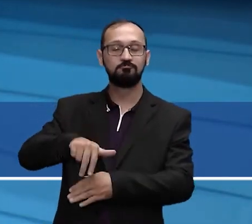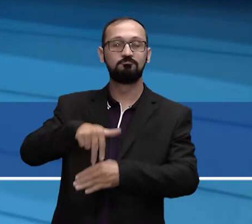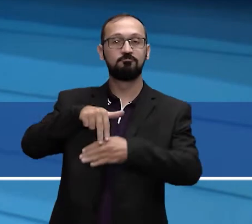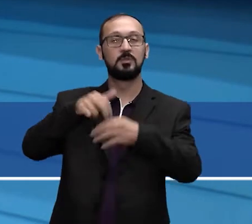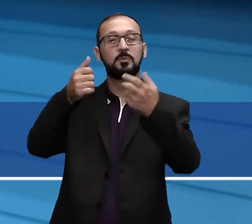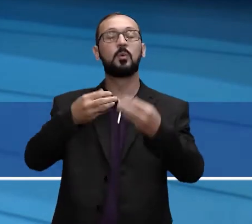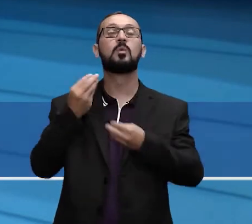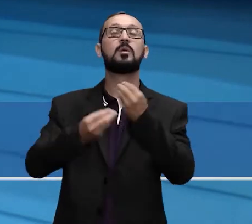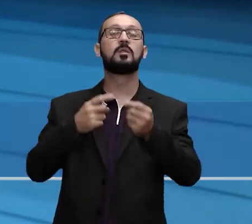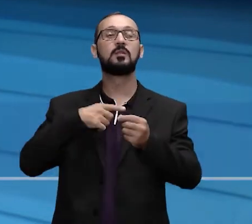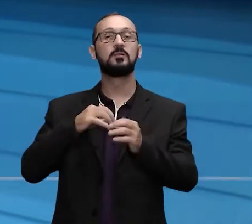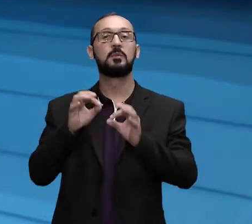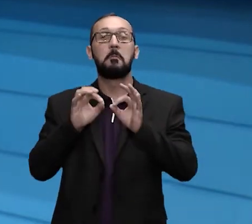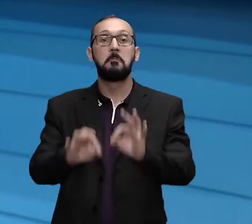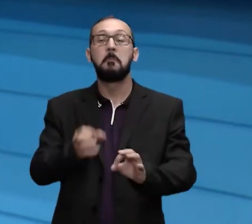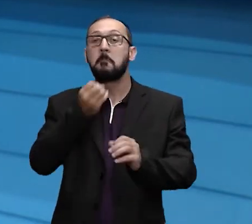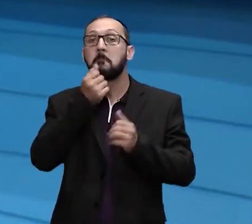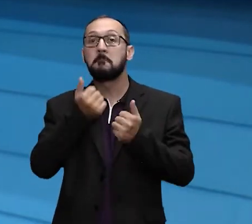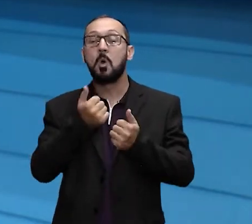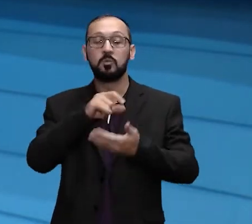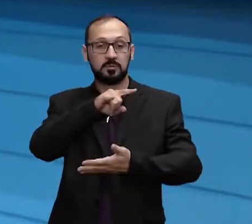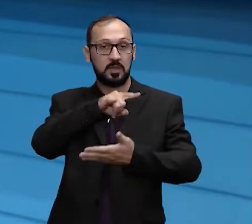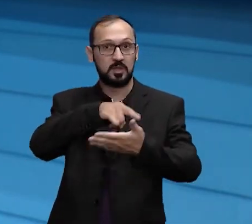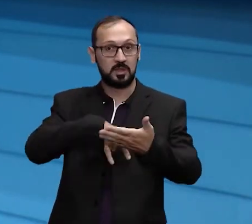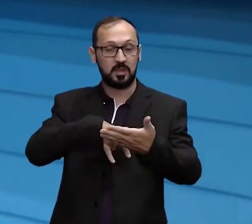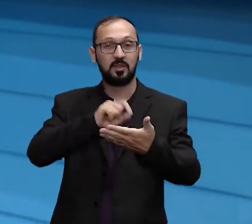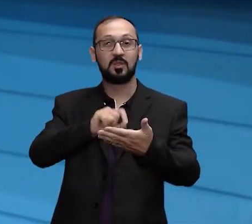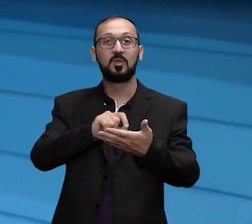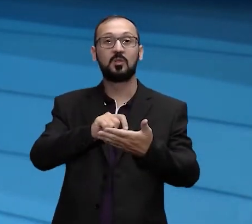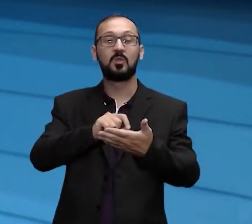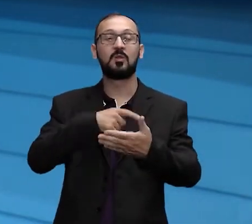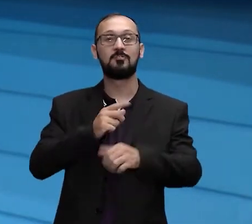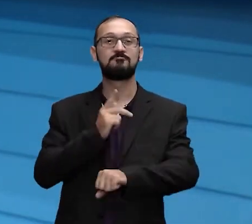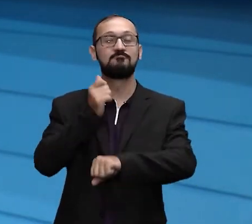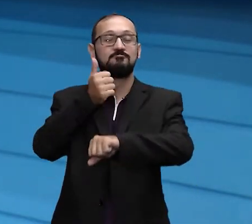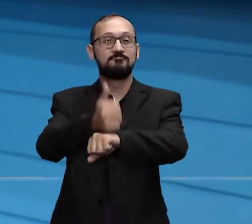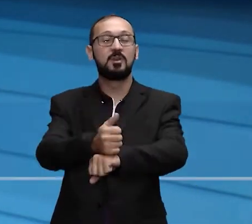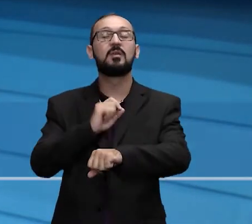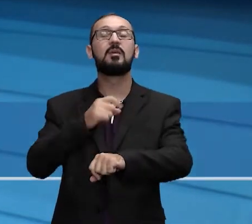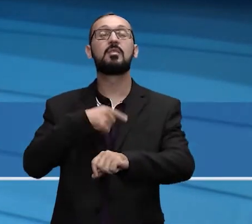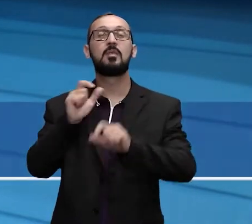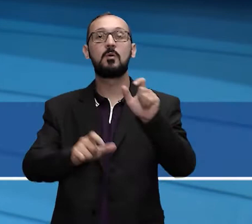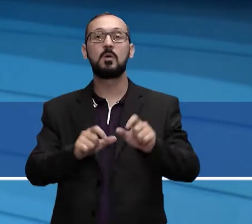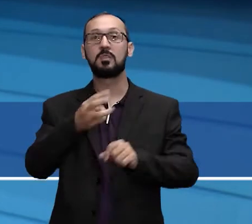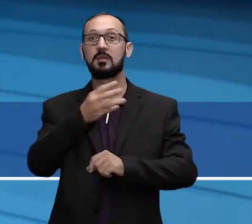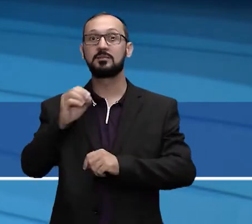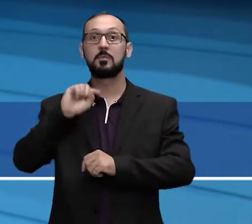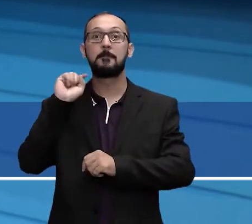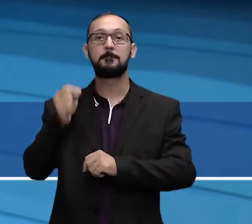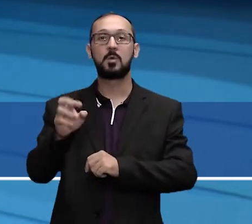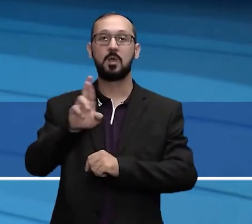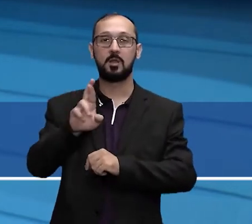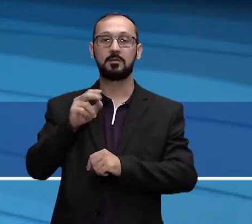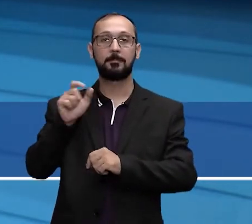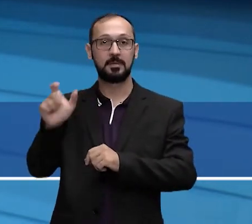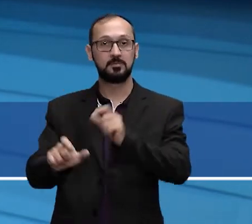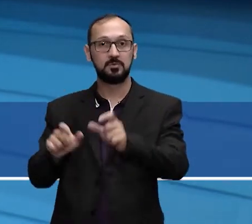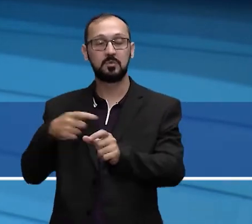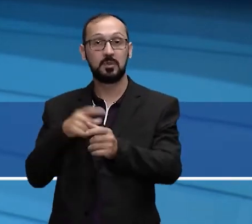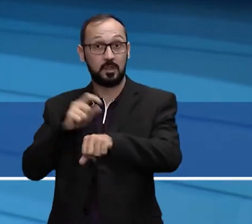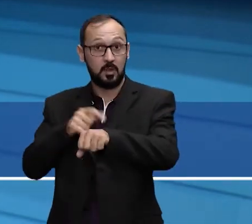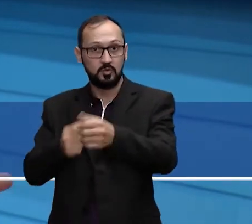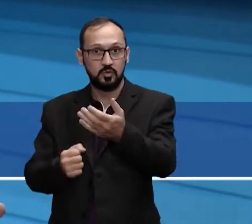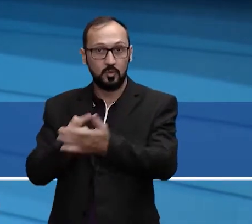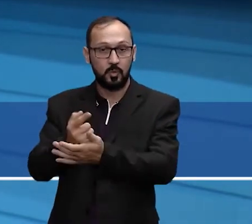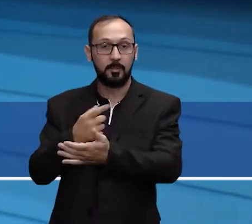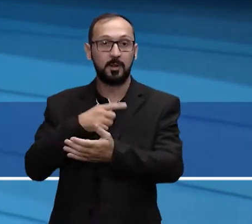seu pronunciamento na tribuna os efeitos positivos do Nota MS Premiada, programa do governo estadual que distribui R$300 mil aos contribuintes que